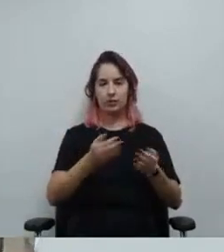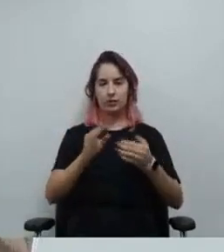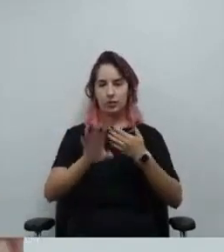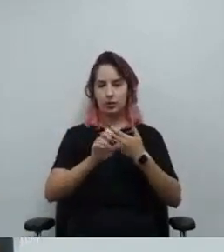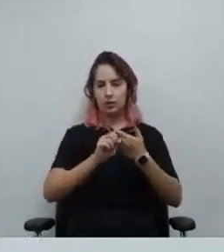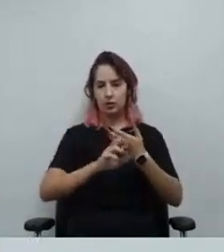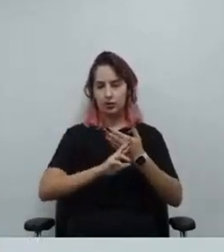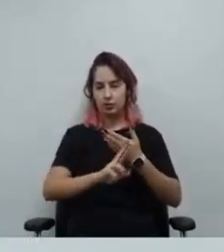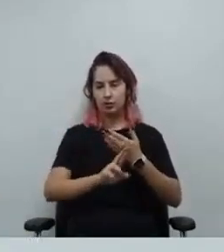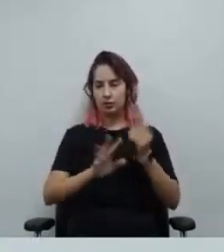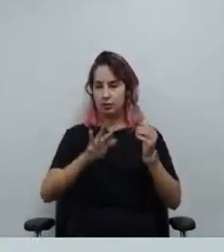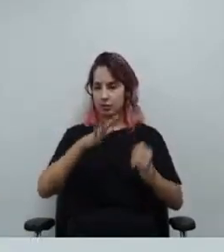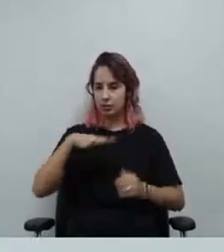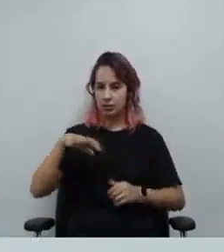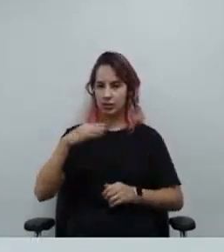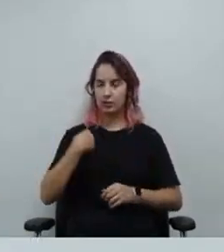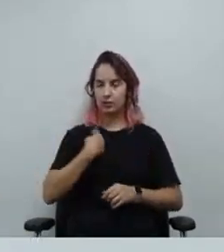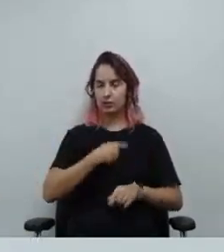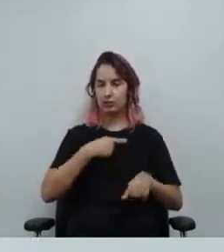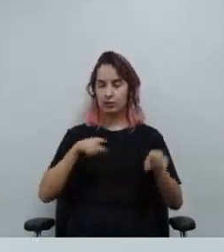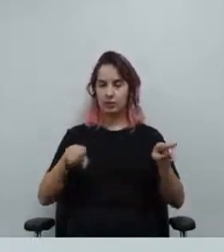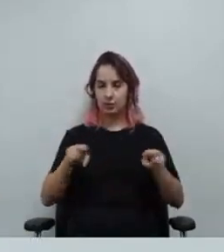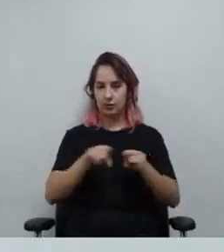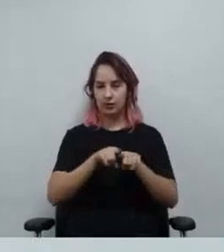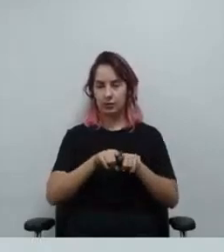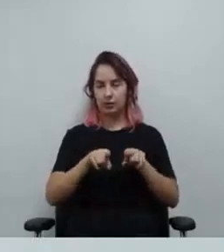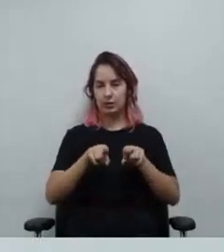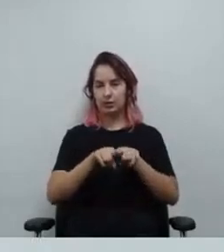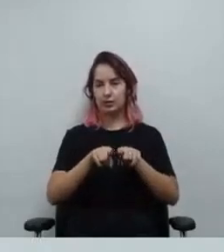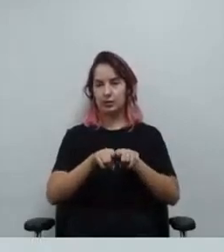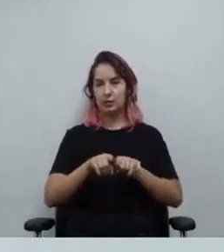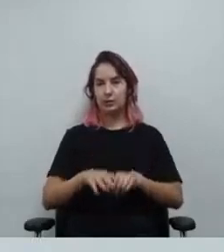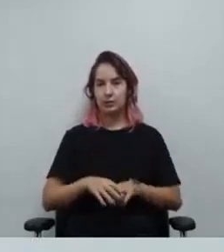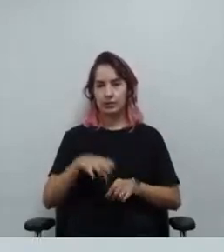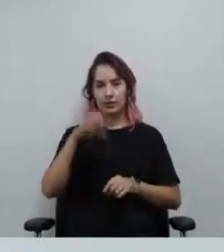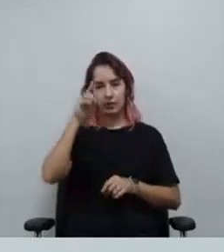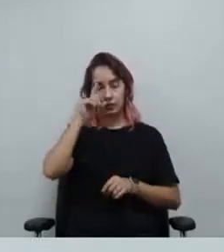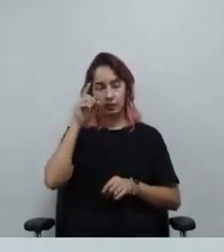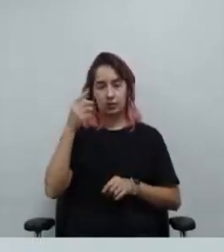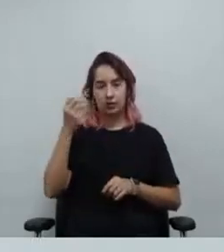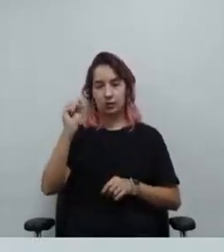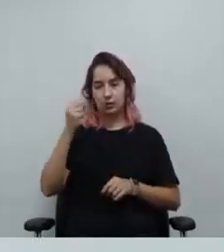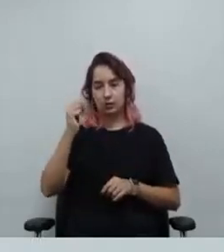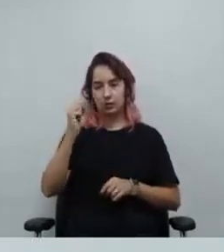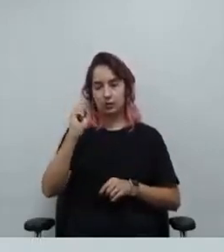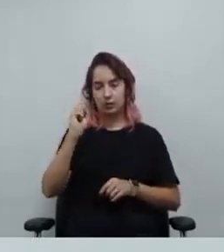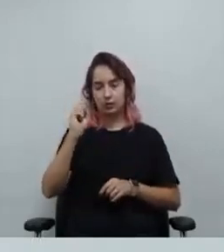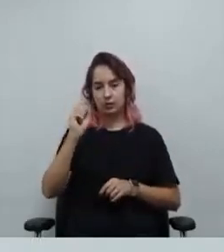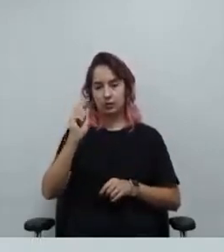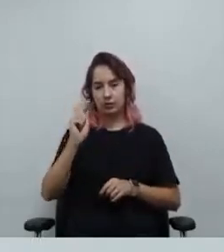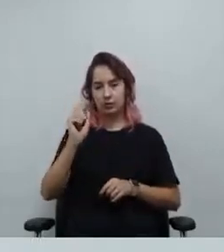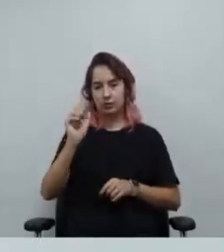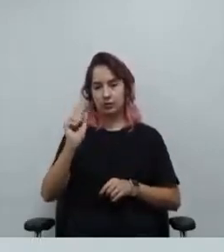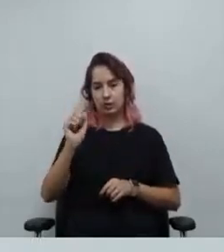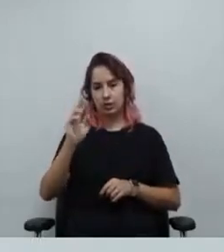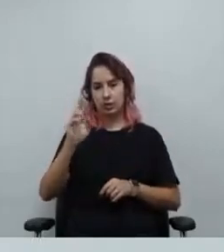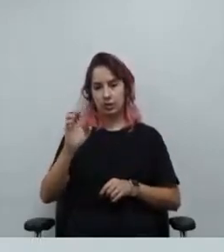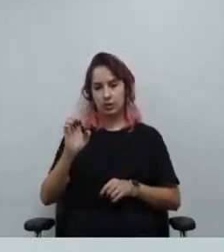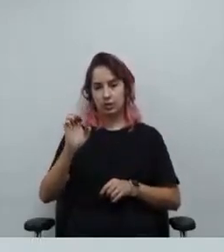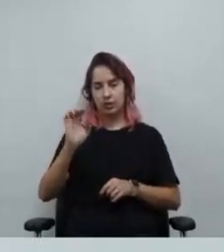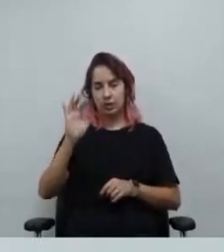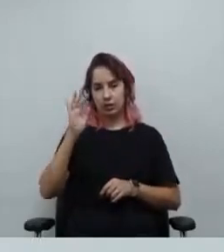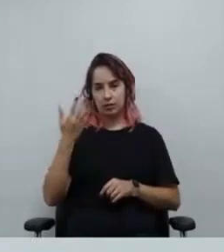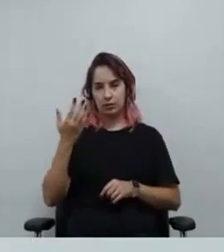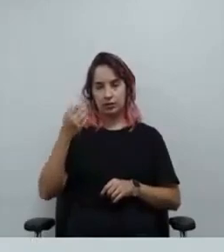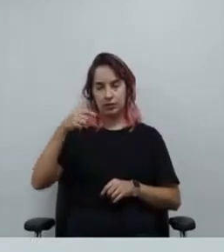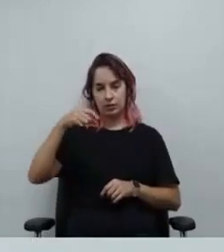Geral aqui, nossa parceira, a Defensoria Geral também. No dia 8, a GE da ANADEP será